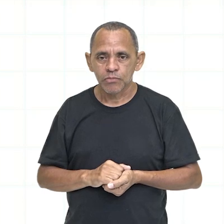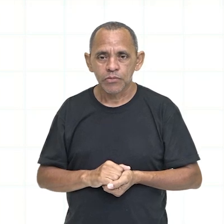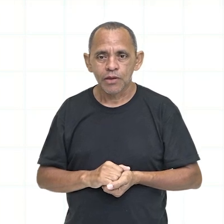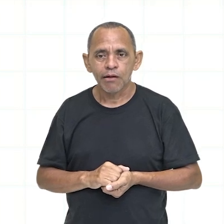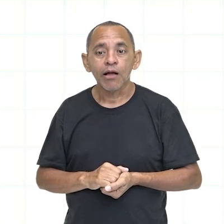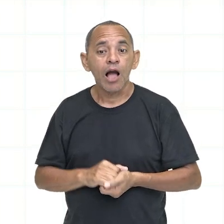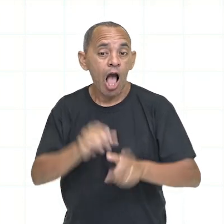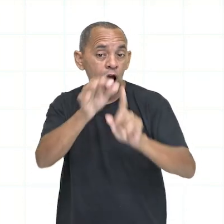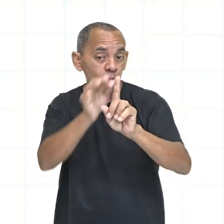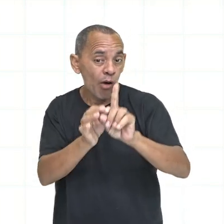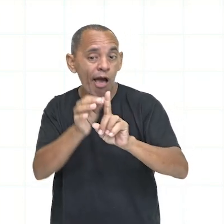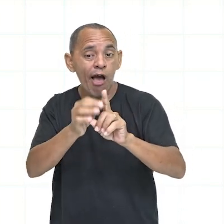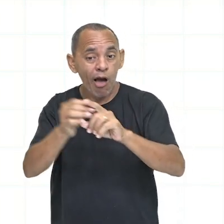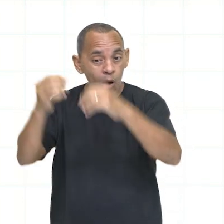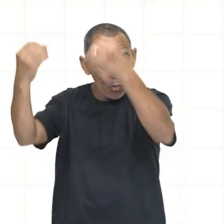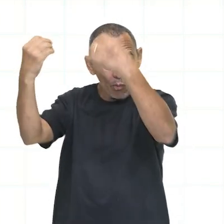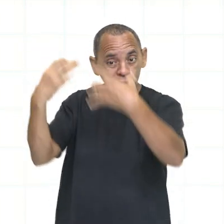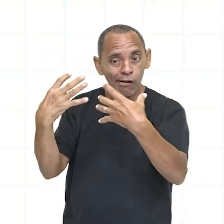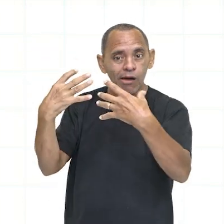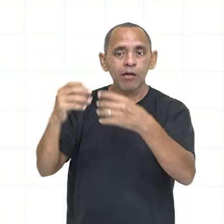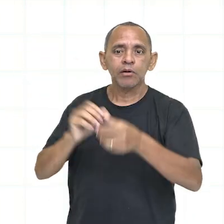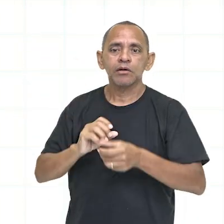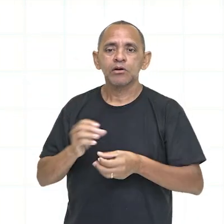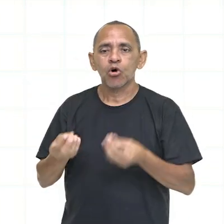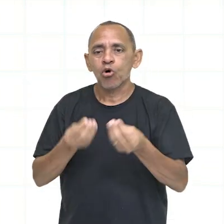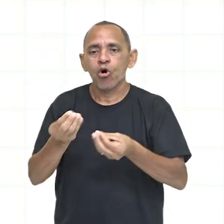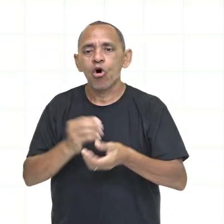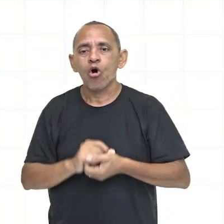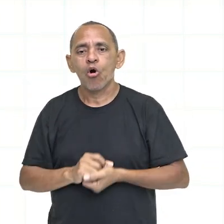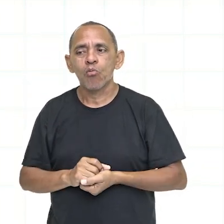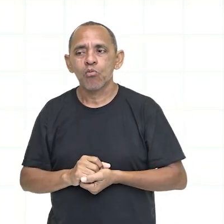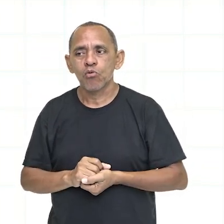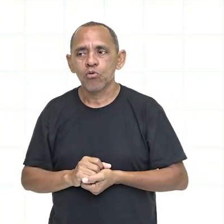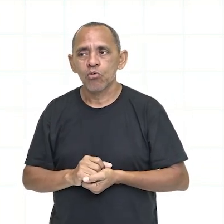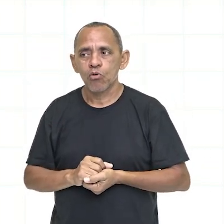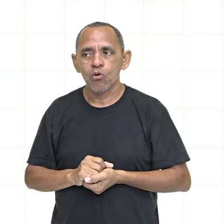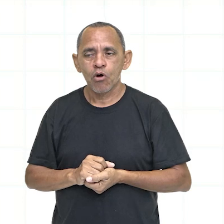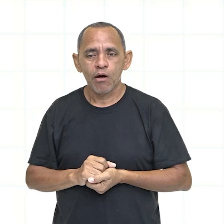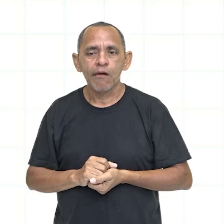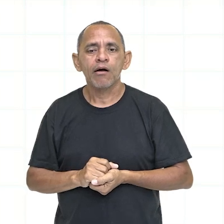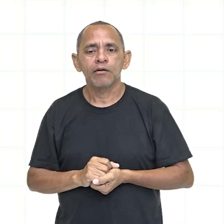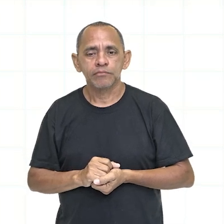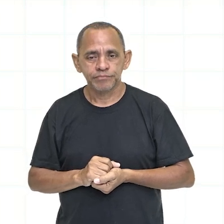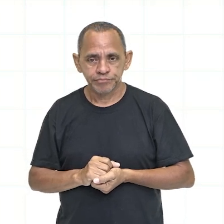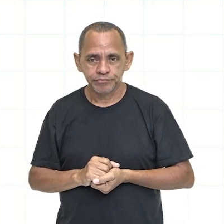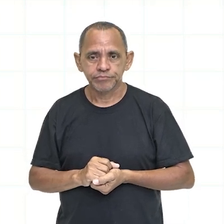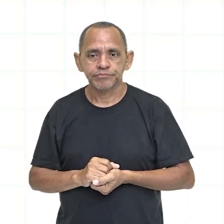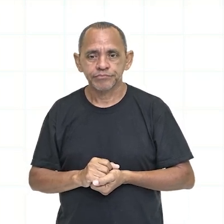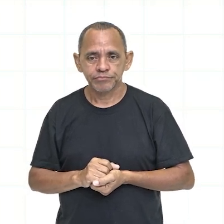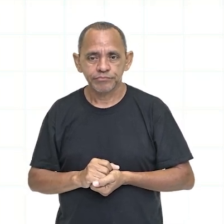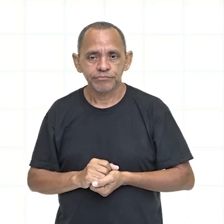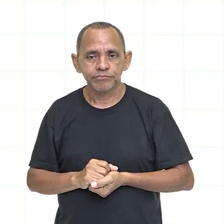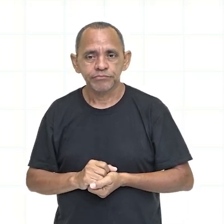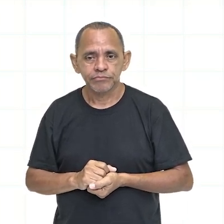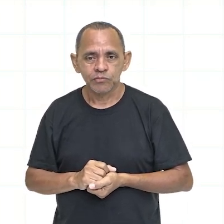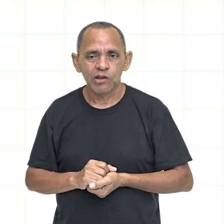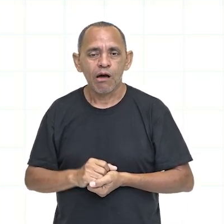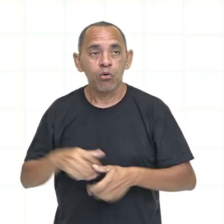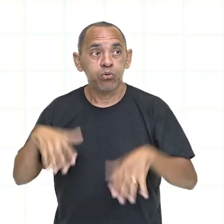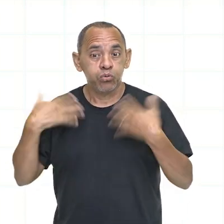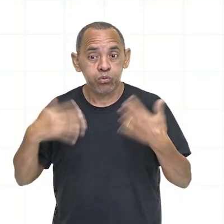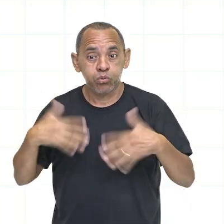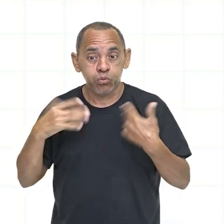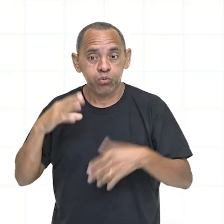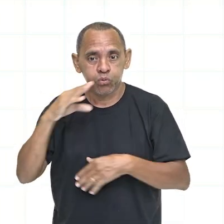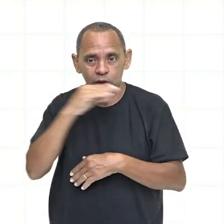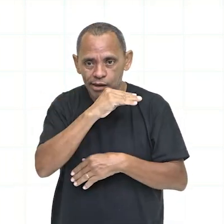A temperatura, o clima aqui, tá, estava excepcionalmente quente, warm, quente, né?